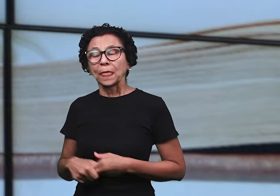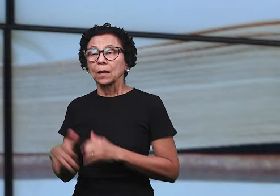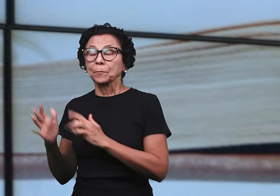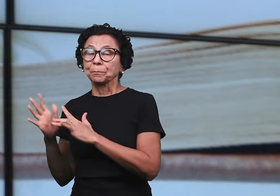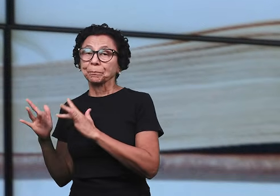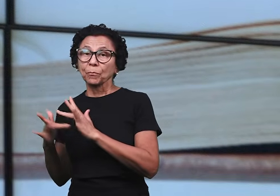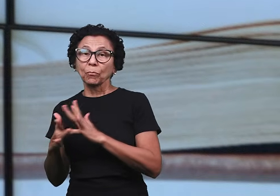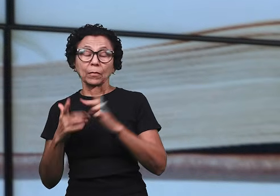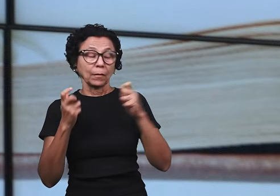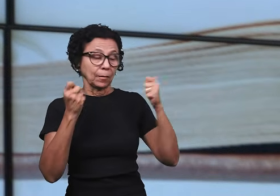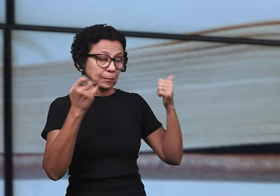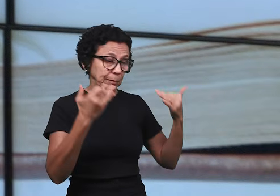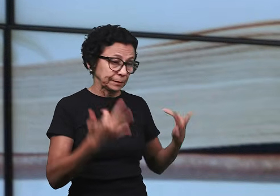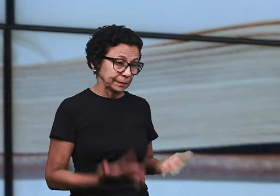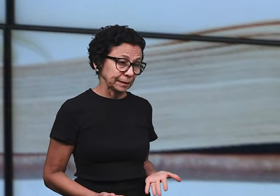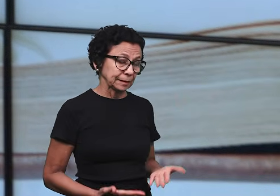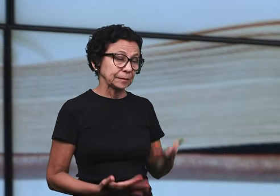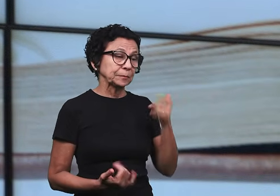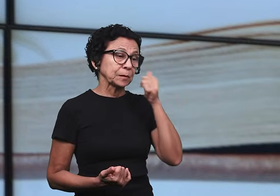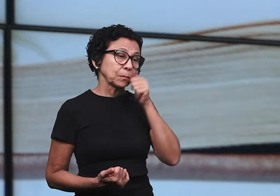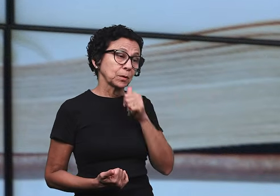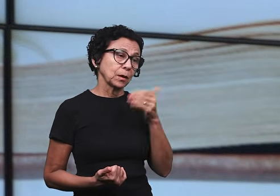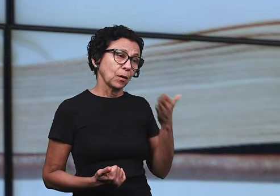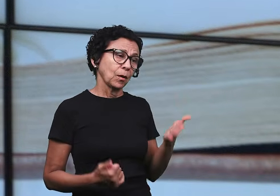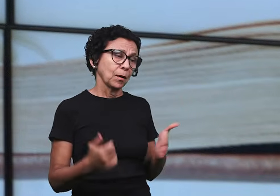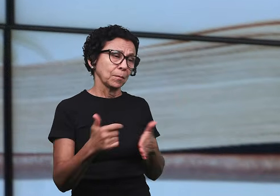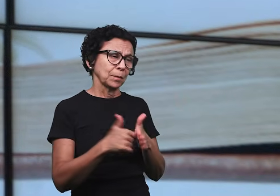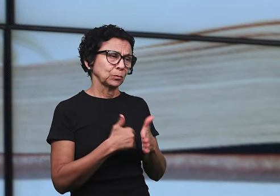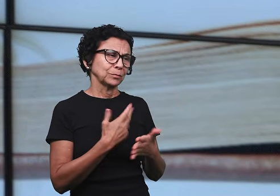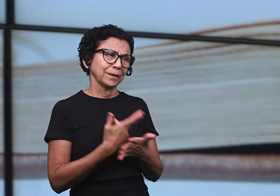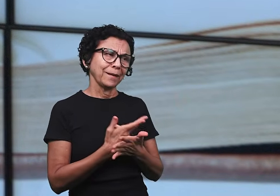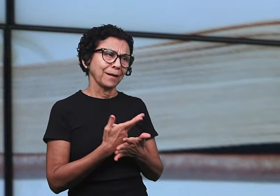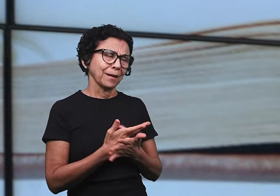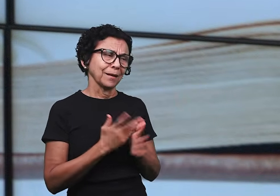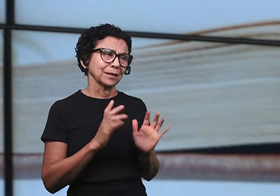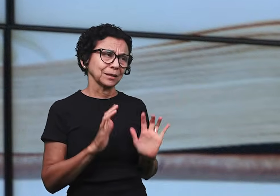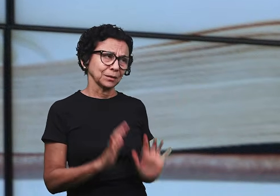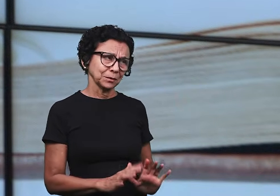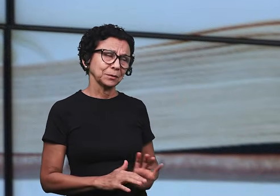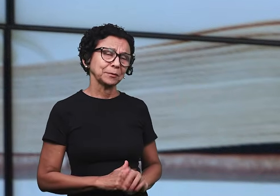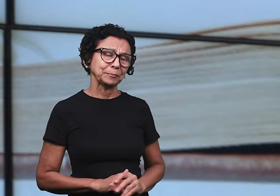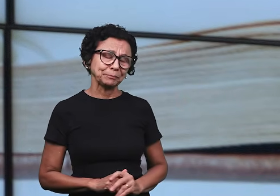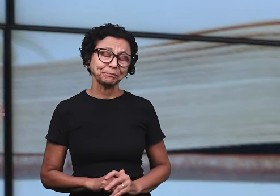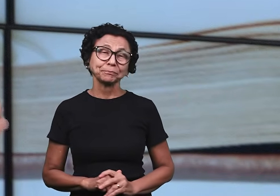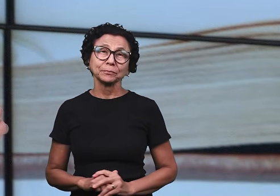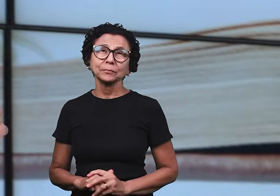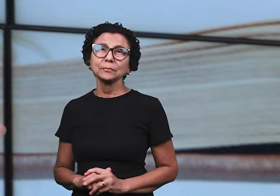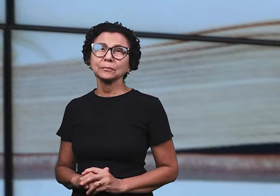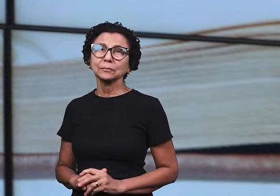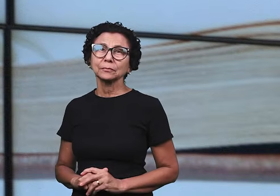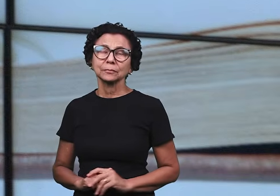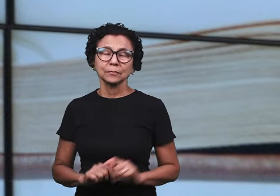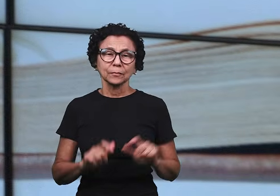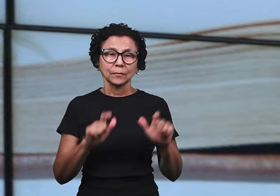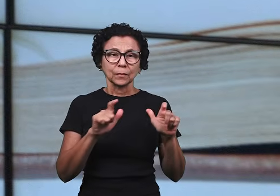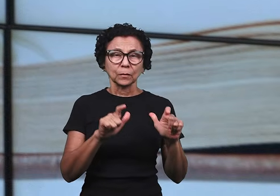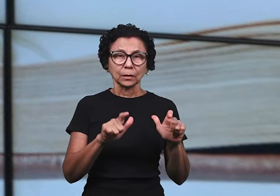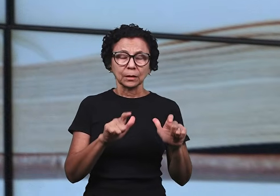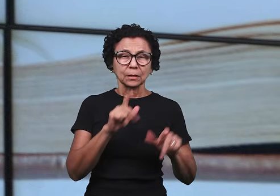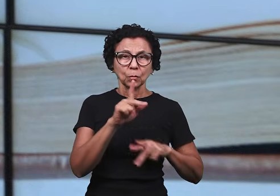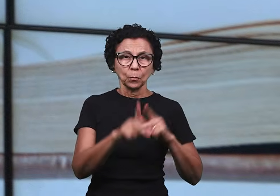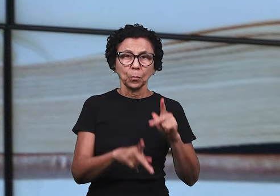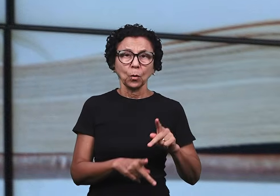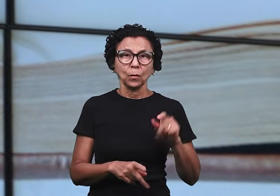o Senhor Jesus quis mostrar para ela é que a pergunta dela estava errada. Tantas vezes como esse povo lá em